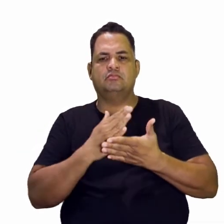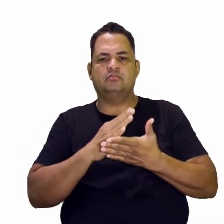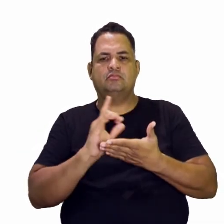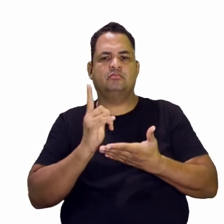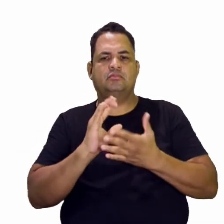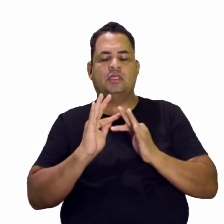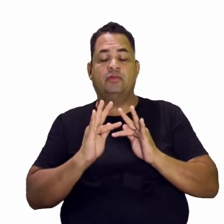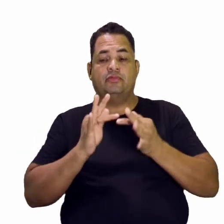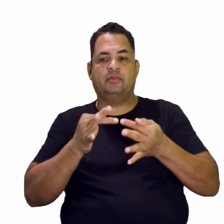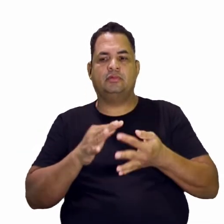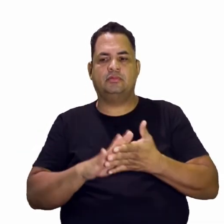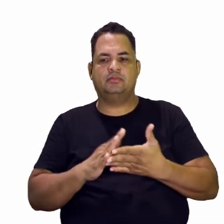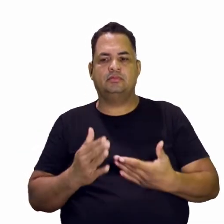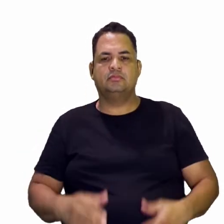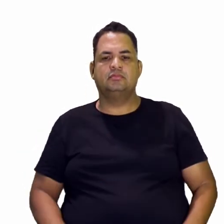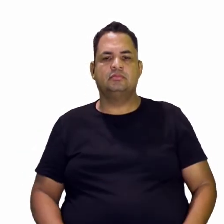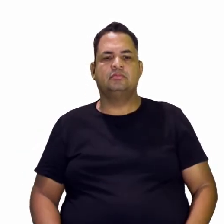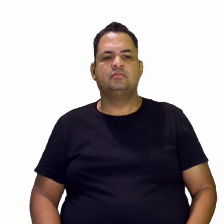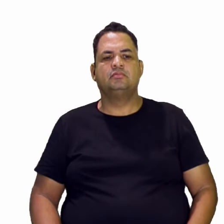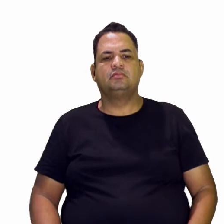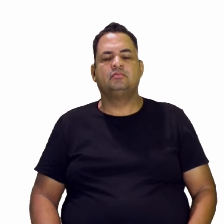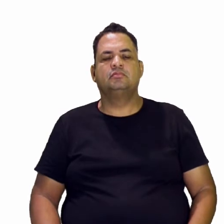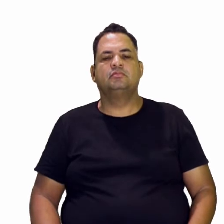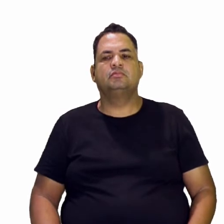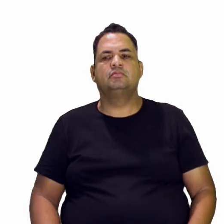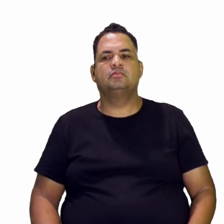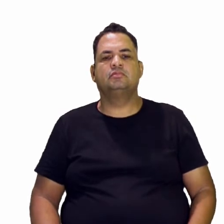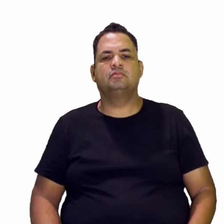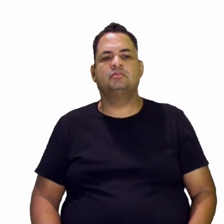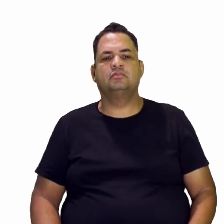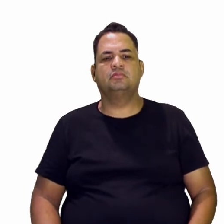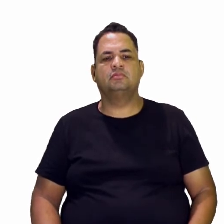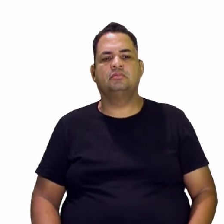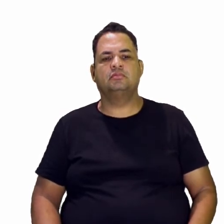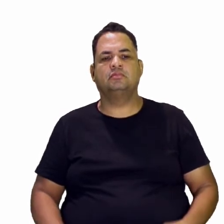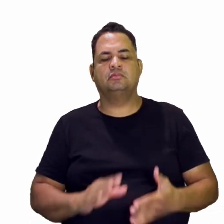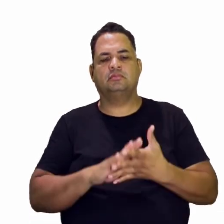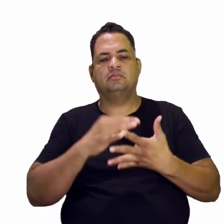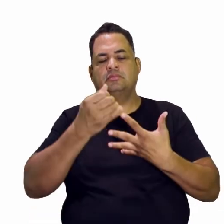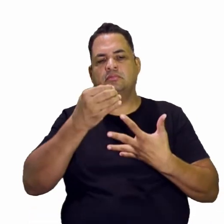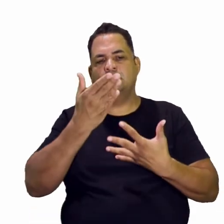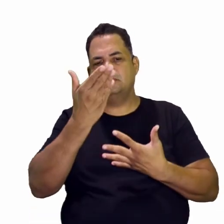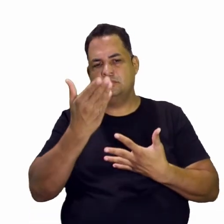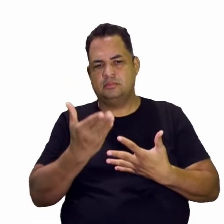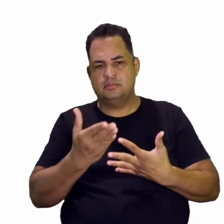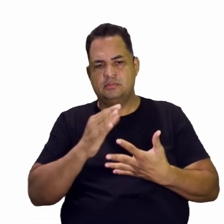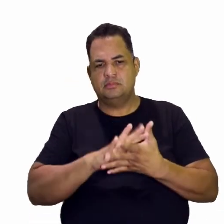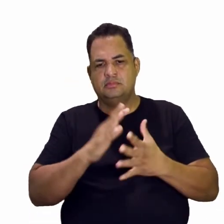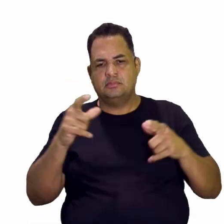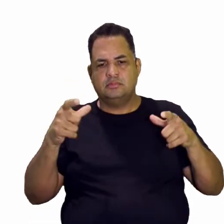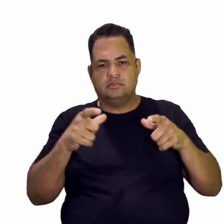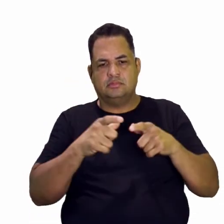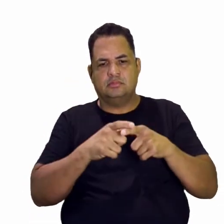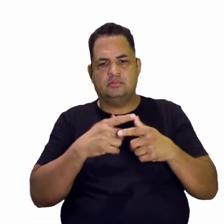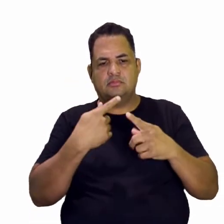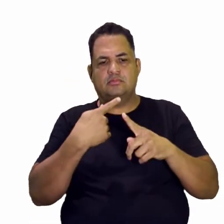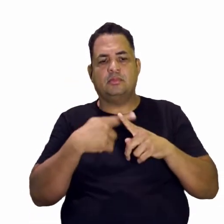ele não foi findado, por isso que chamam de subespécies. Esta extinção pode ser causada, então, pela